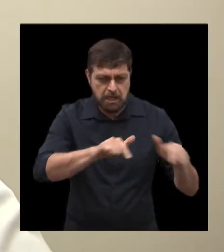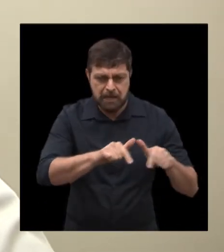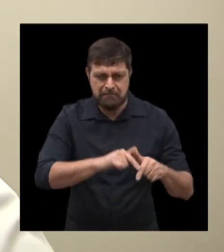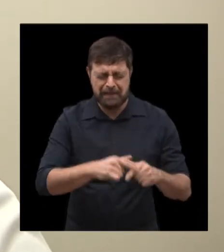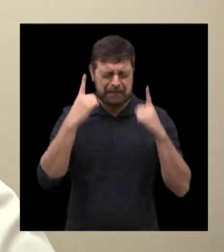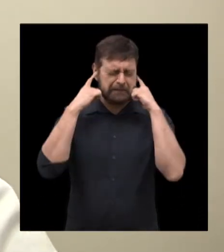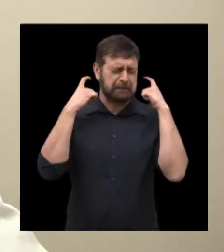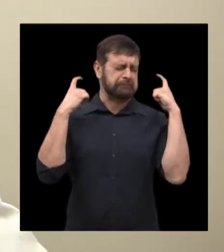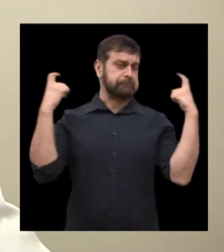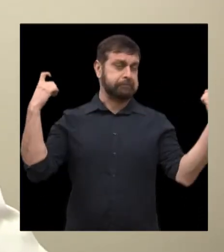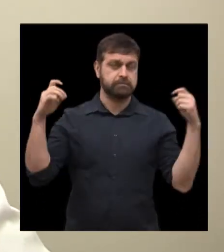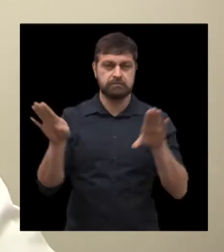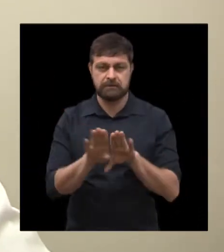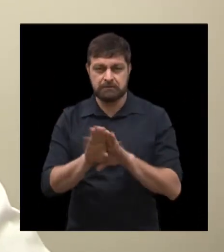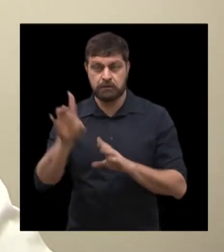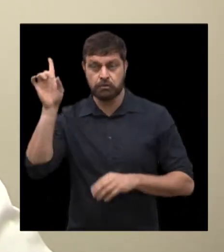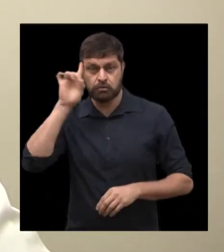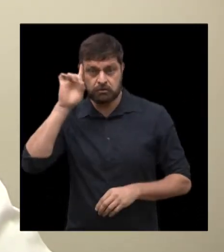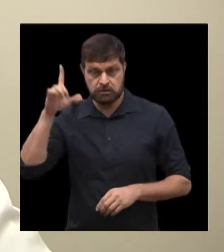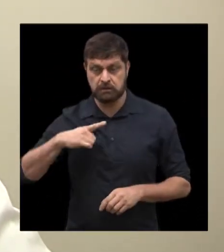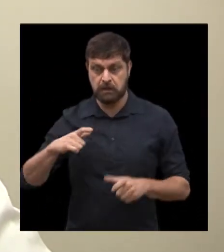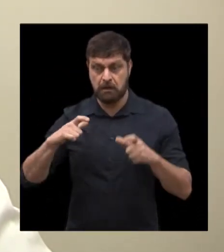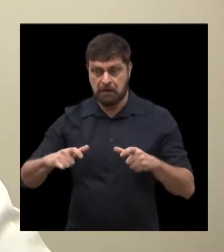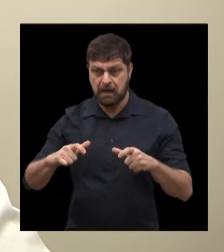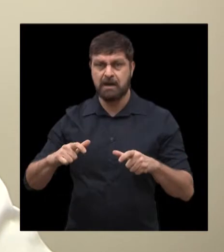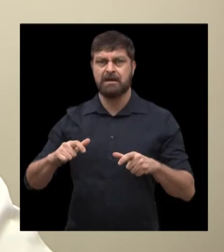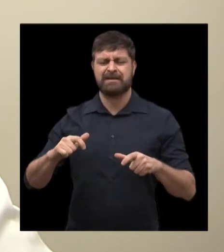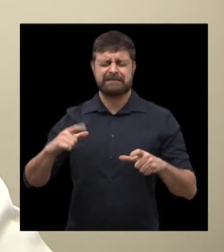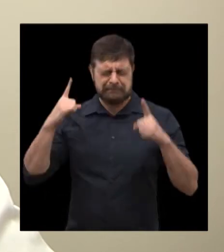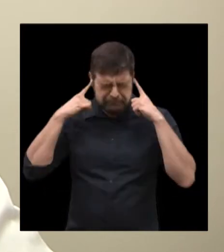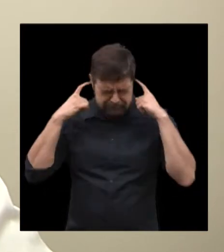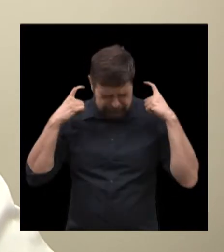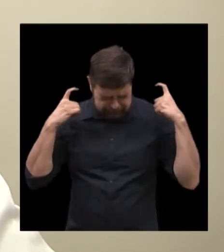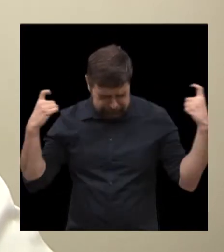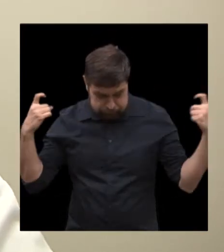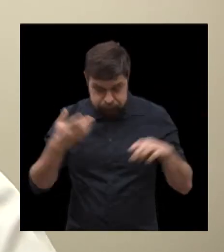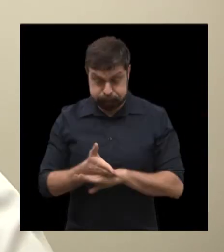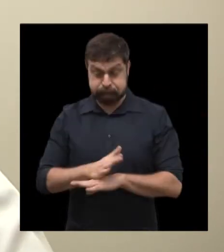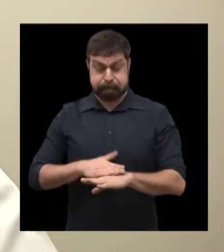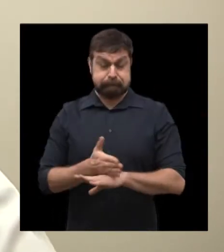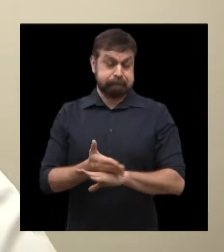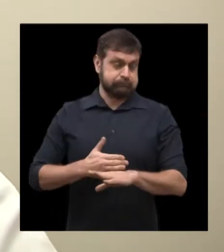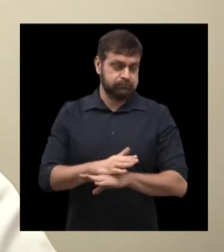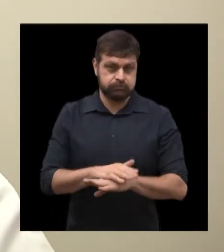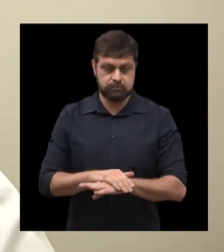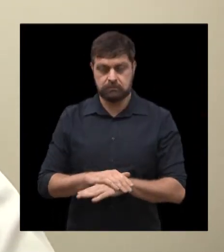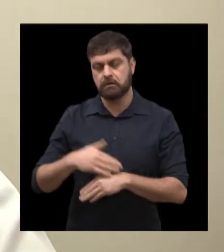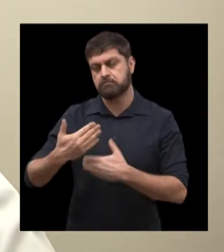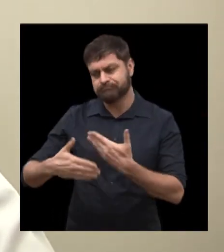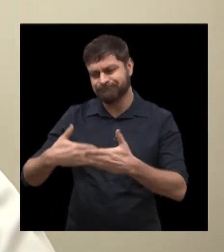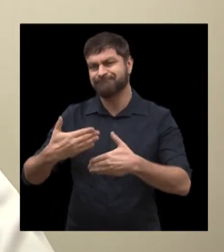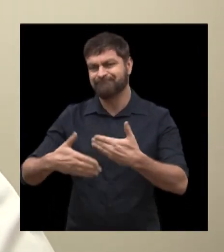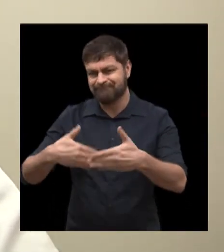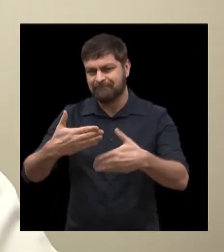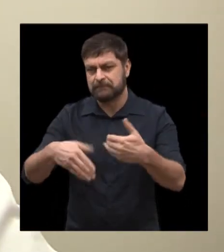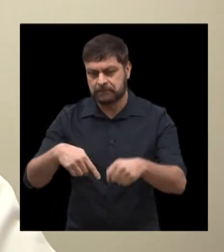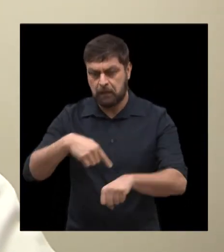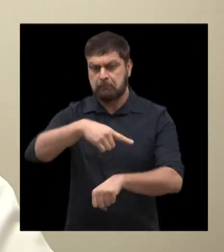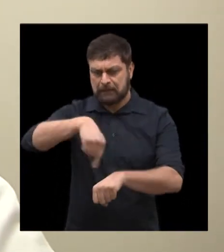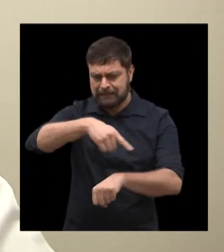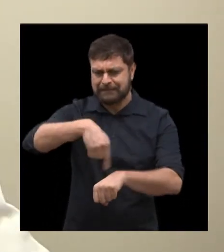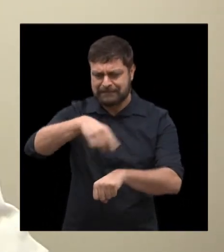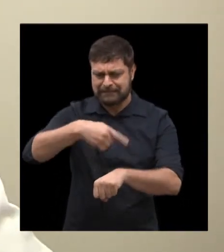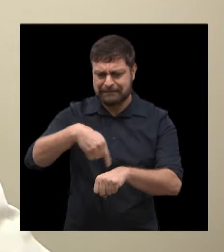ou no cotidiano, que tem muito lugar barulhento hoje em dia, isso a longo tempo e muitas horas